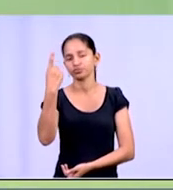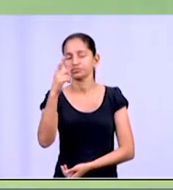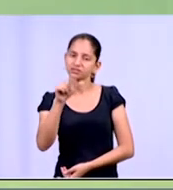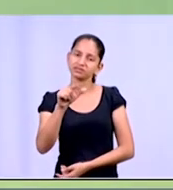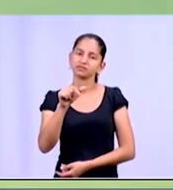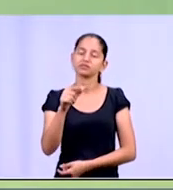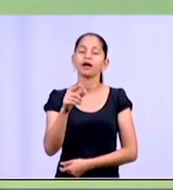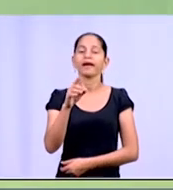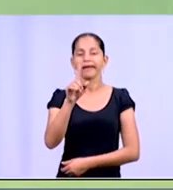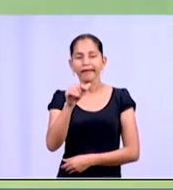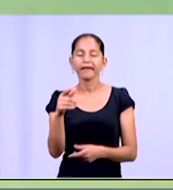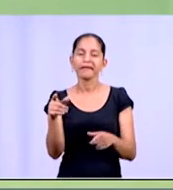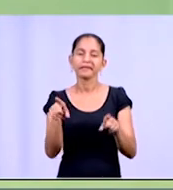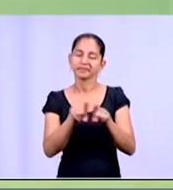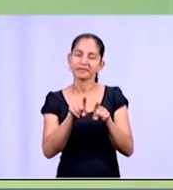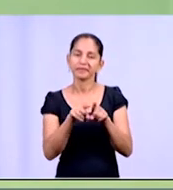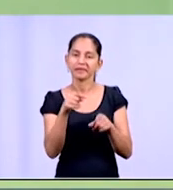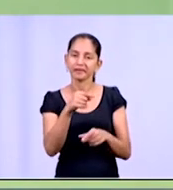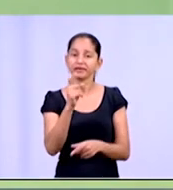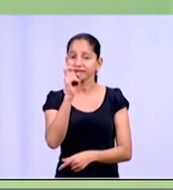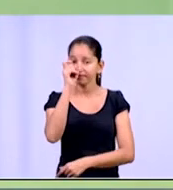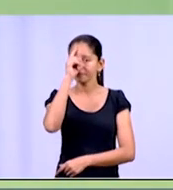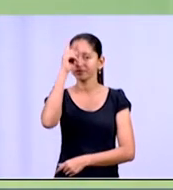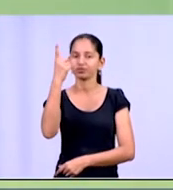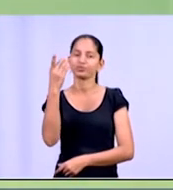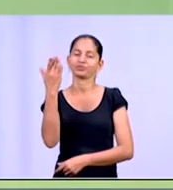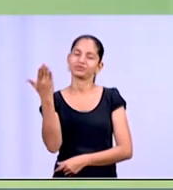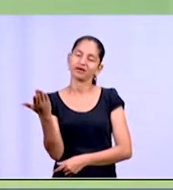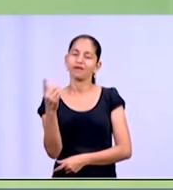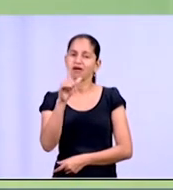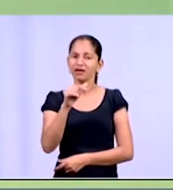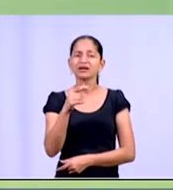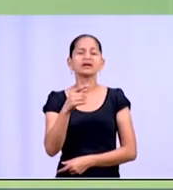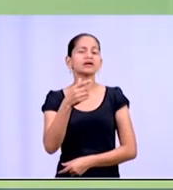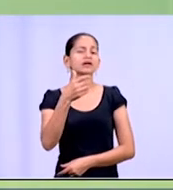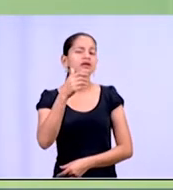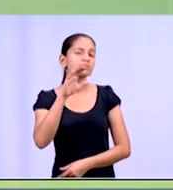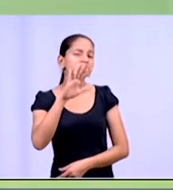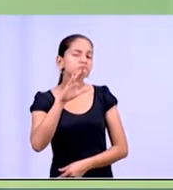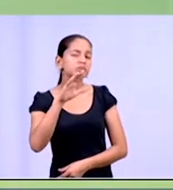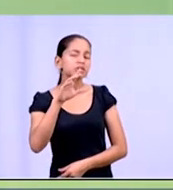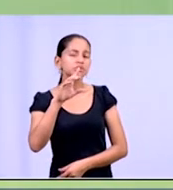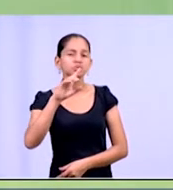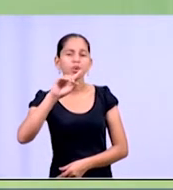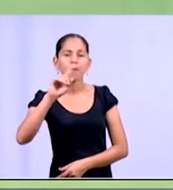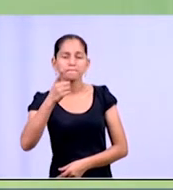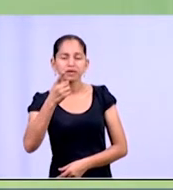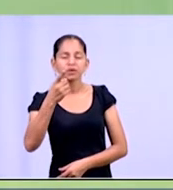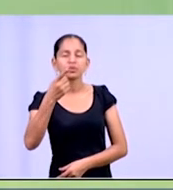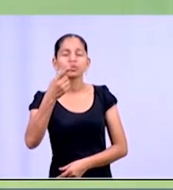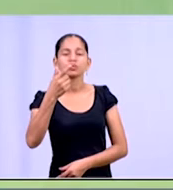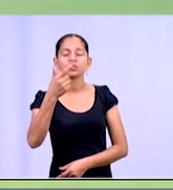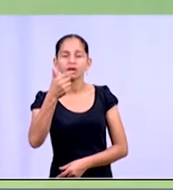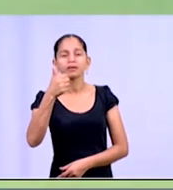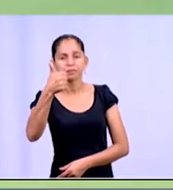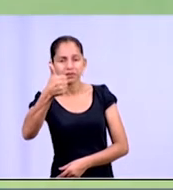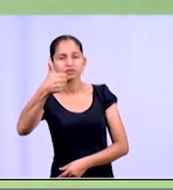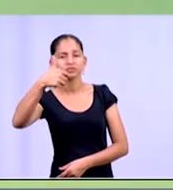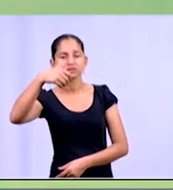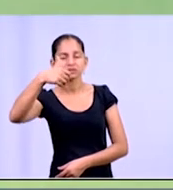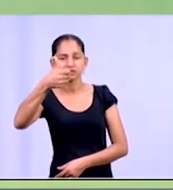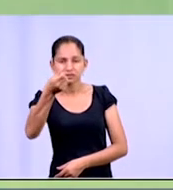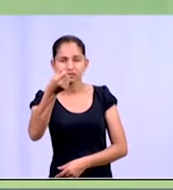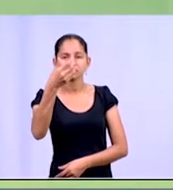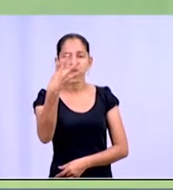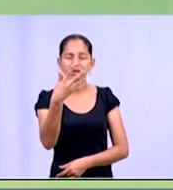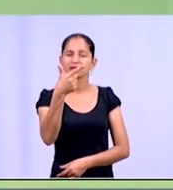informática, o Pascal, né? Blaise Pascal. Isso aí, gente, 1642, olha. Em 1642 nós já